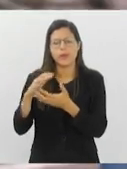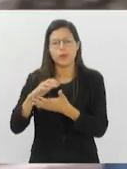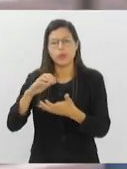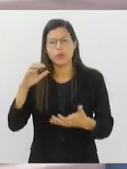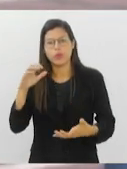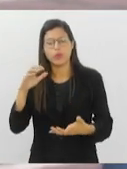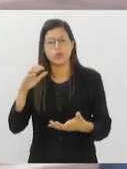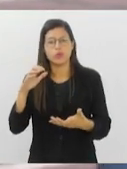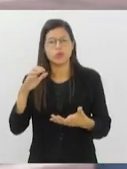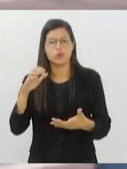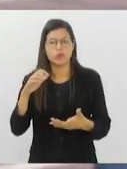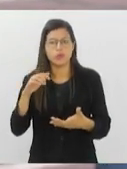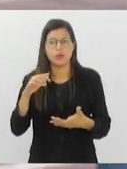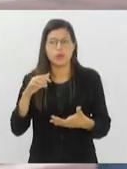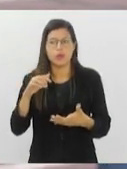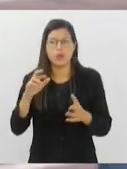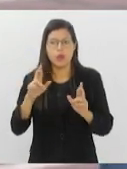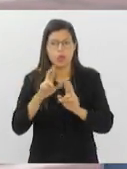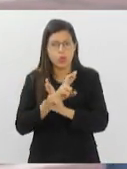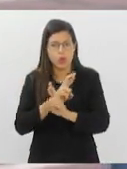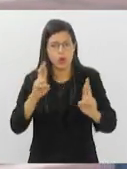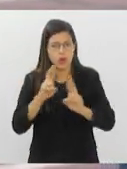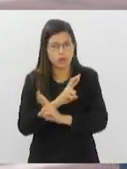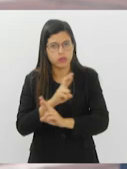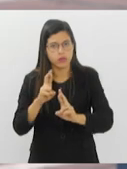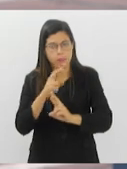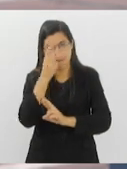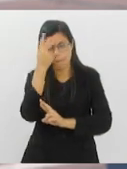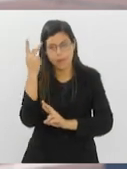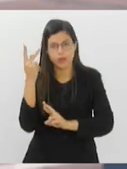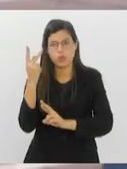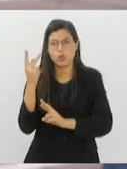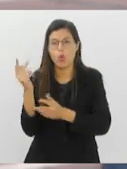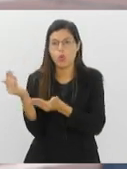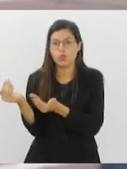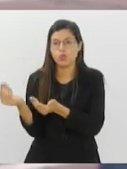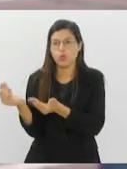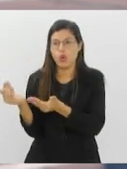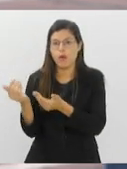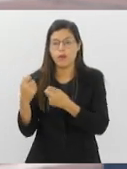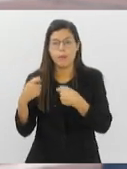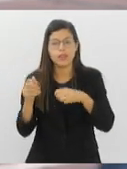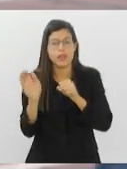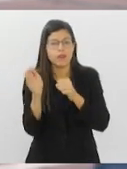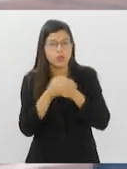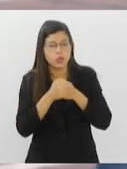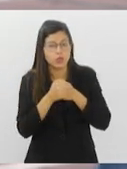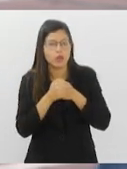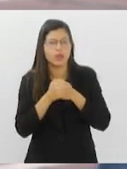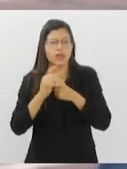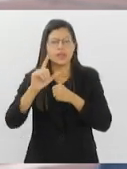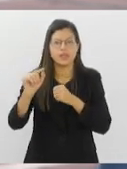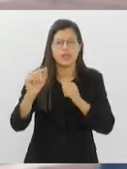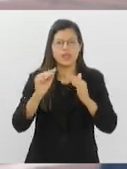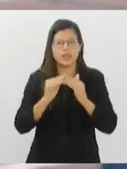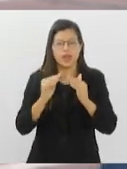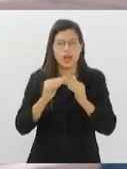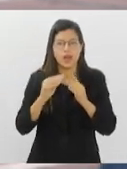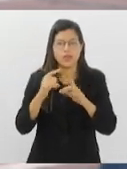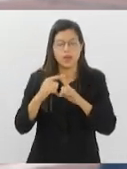estava numa situação de um relacionamento com uma pessoa muito mais jovem e tendo até que se esconder, sair de casa sob ameaça,